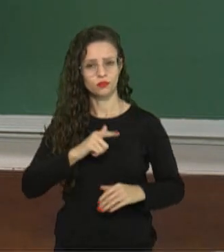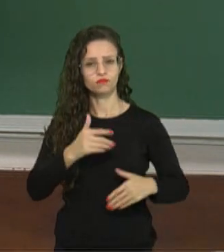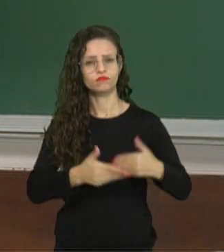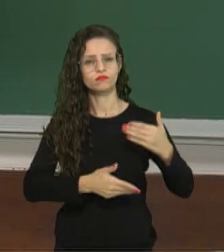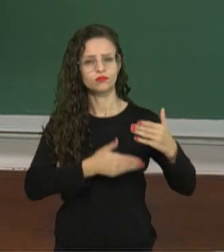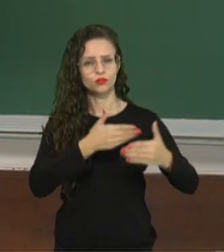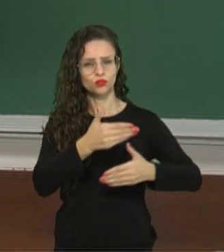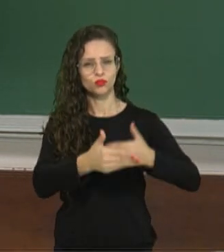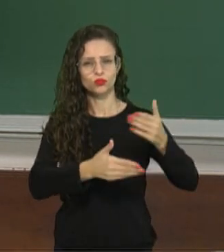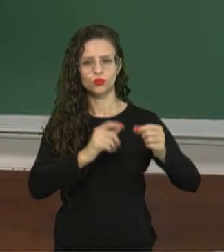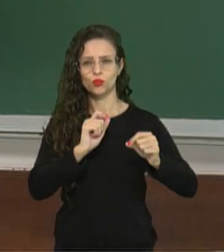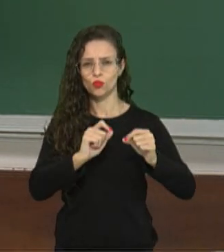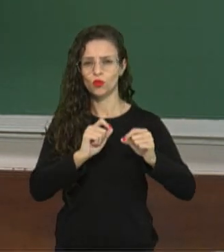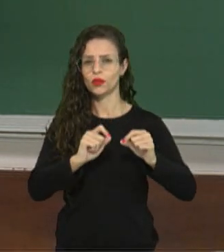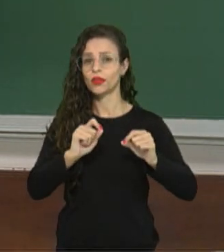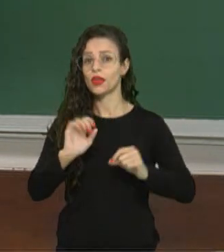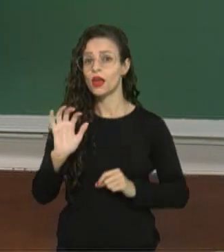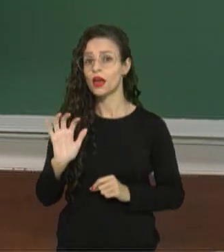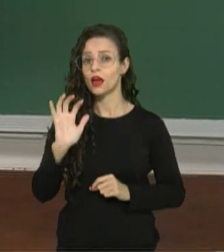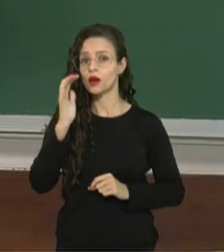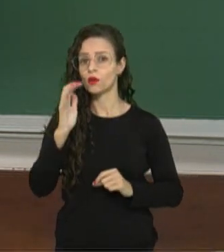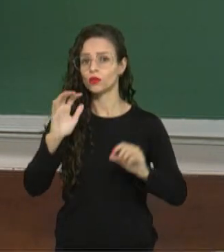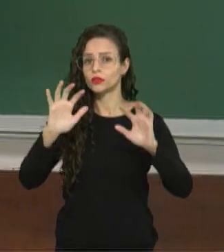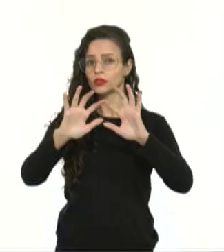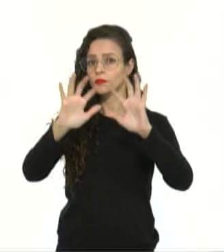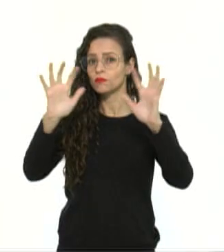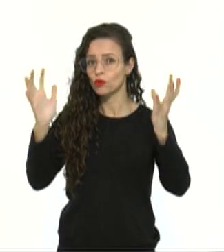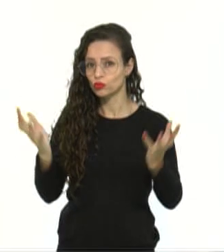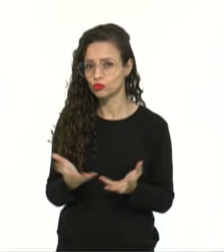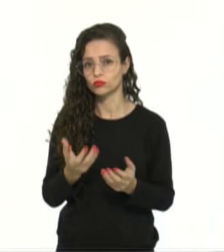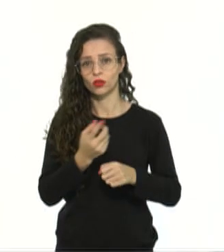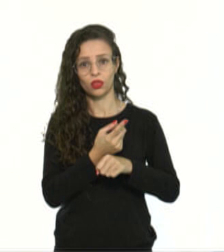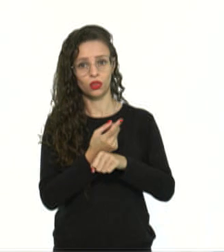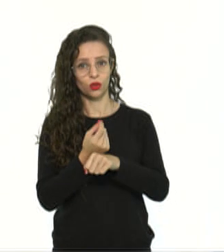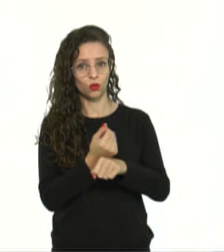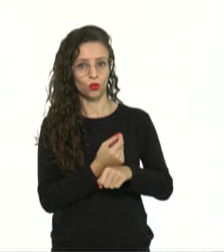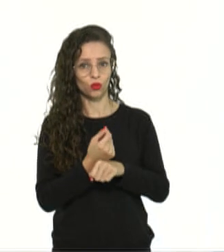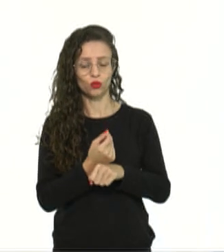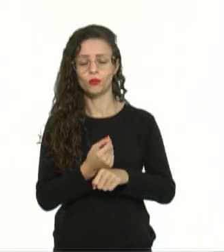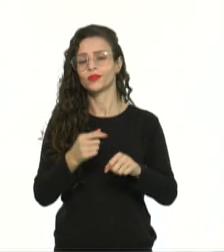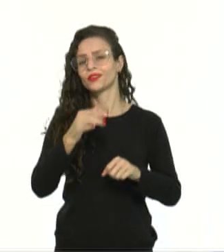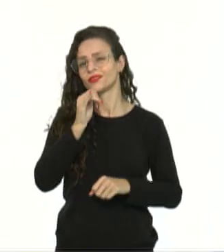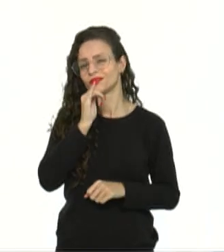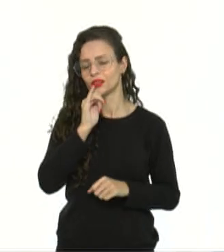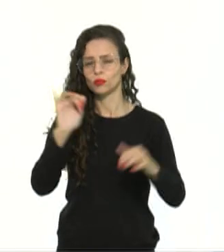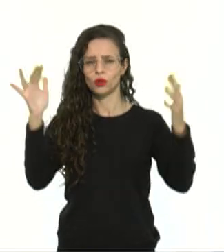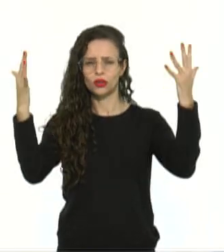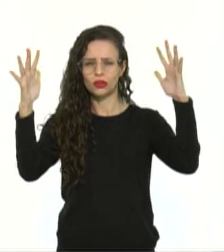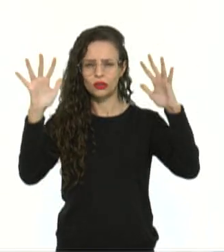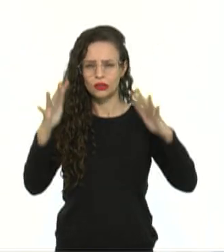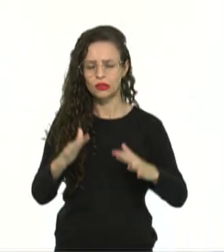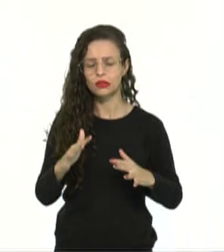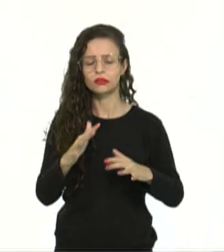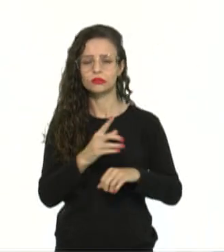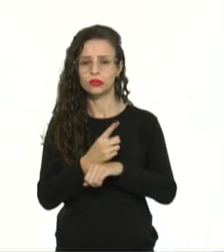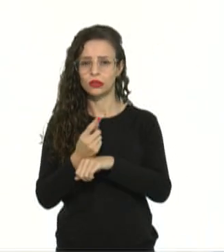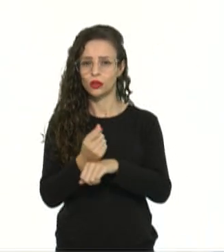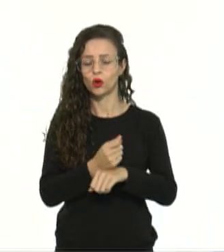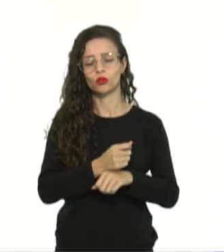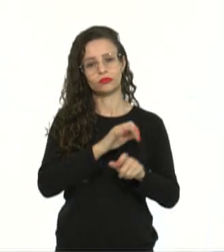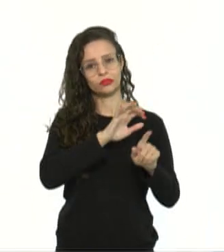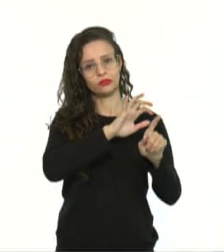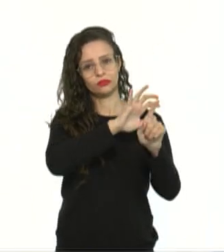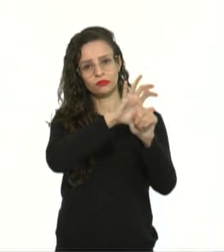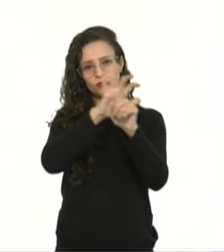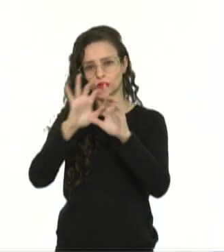se realizam em escala global. Então, tem processos econômicos, que são as crises econômicas mundiais, que afetam a todos os